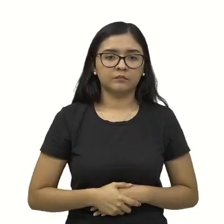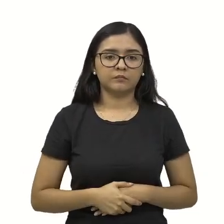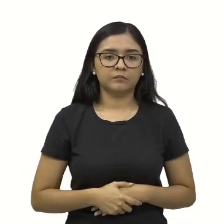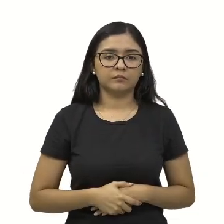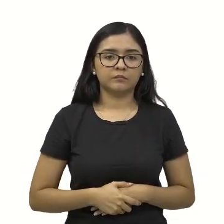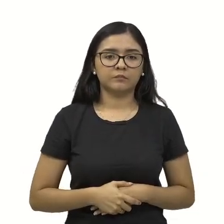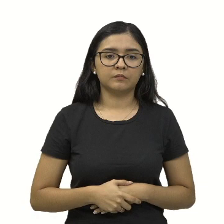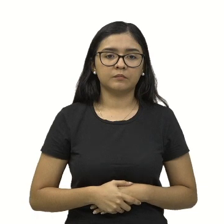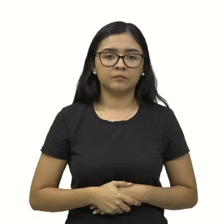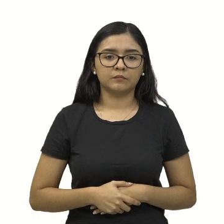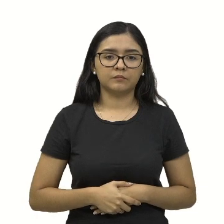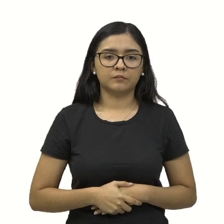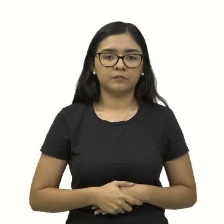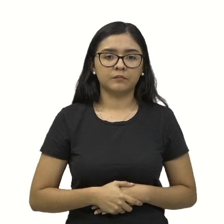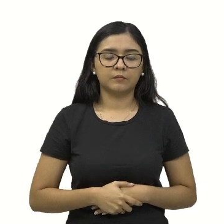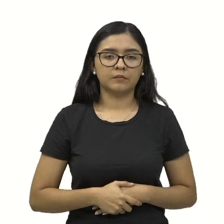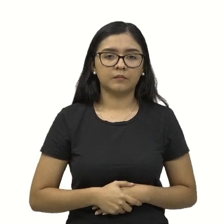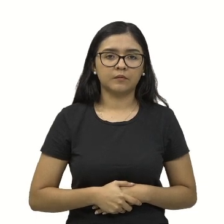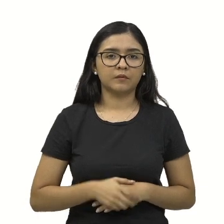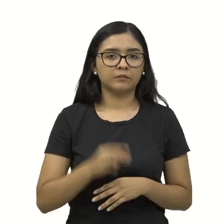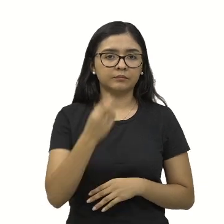3, 2 e menos 3.